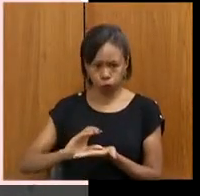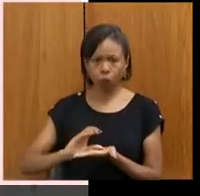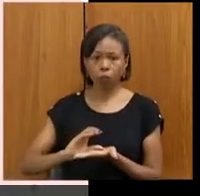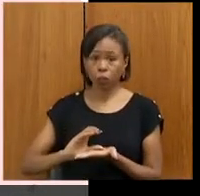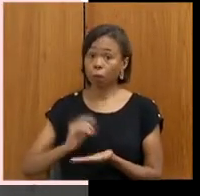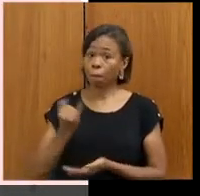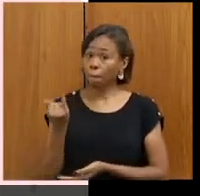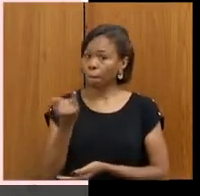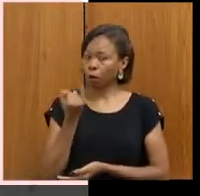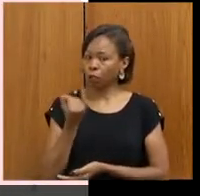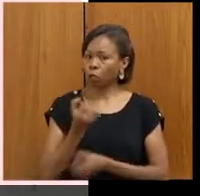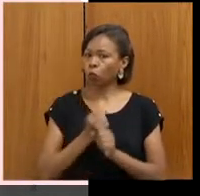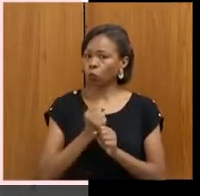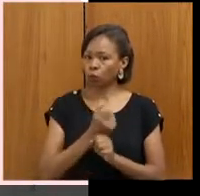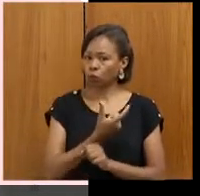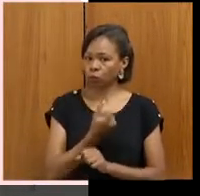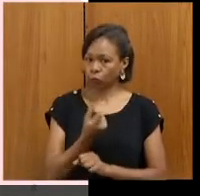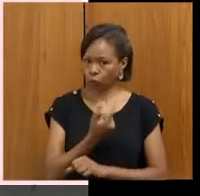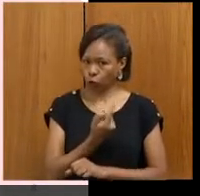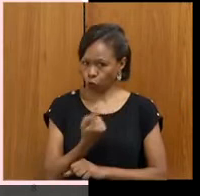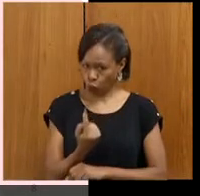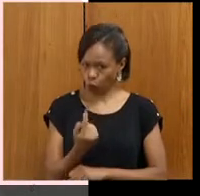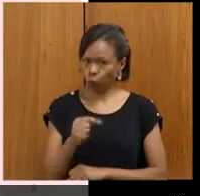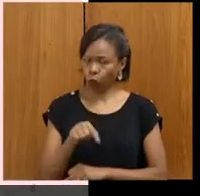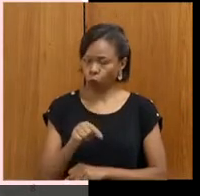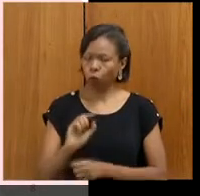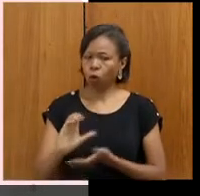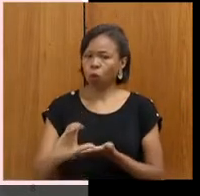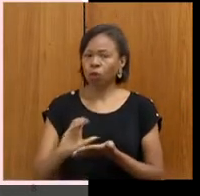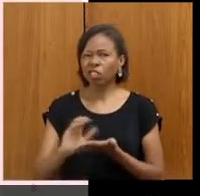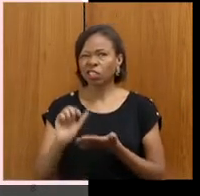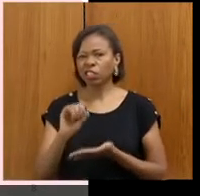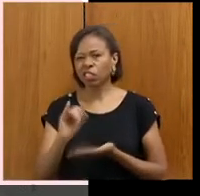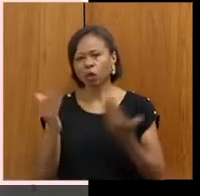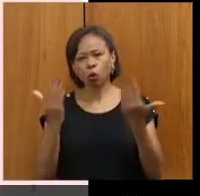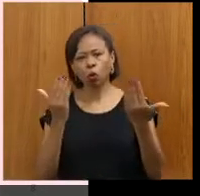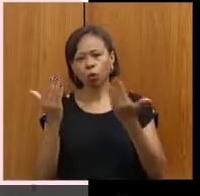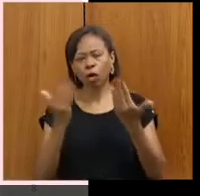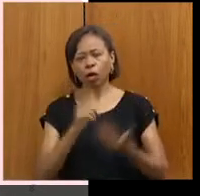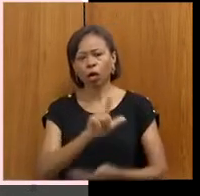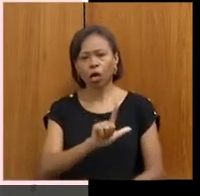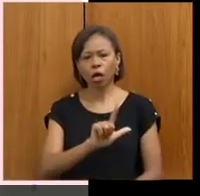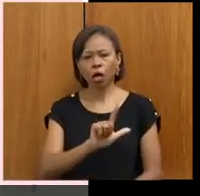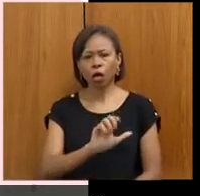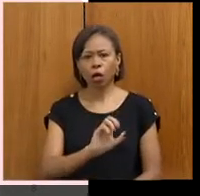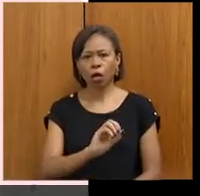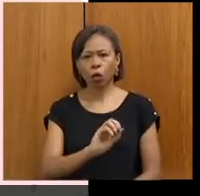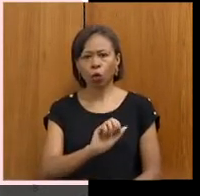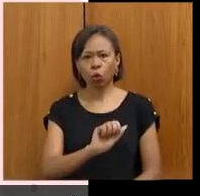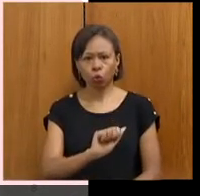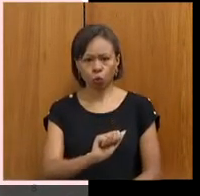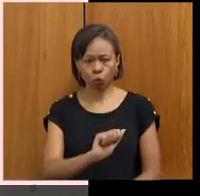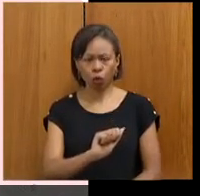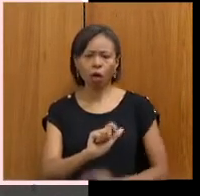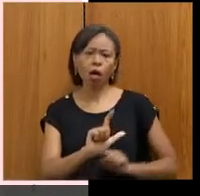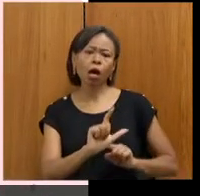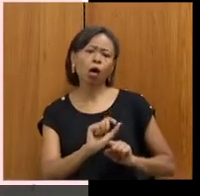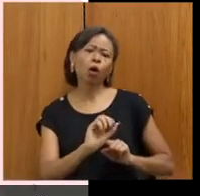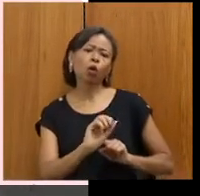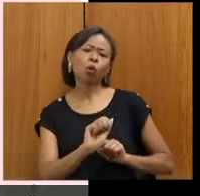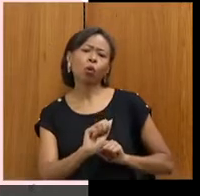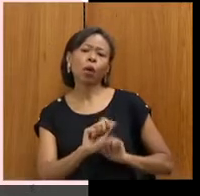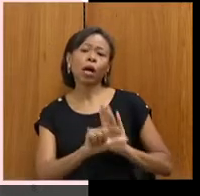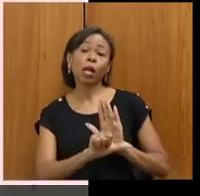importante no ano de dois mil e 21 né se fizermos um comparativo com a lua né Lembrando que a Loa lei orçamentária